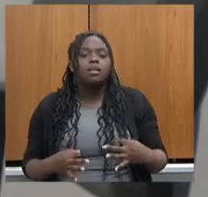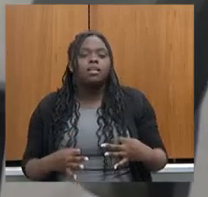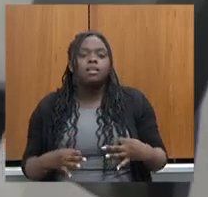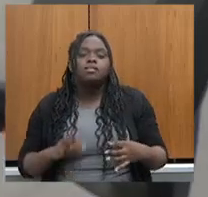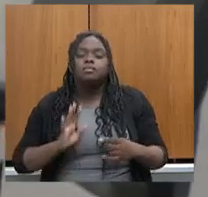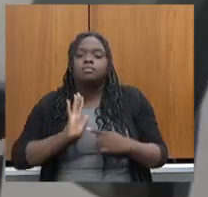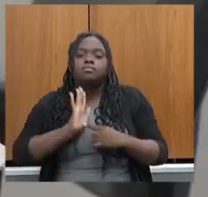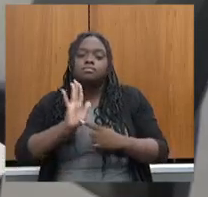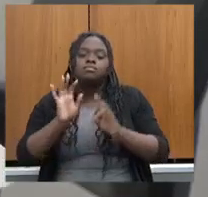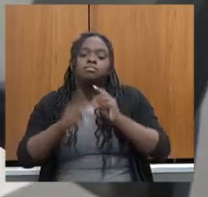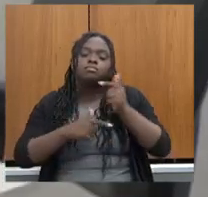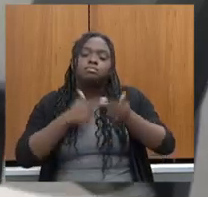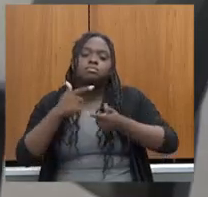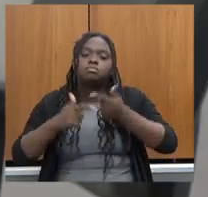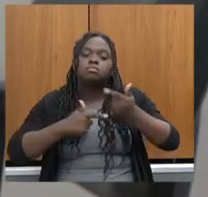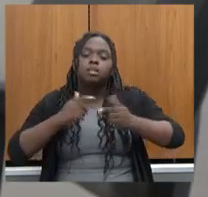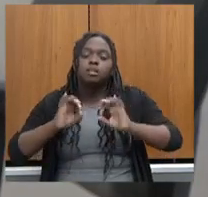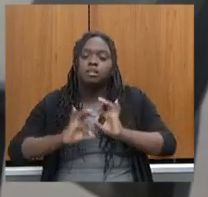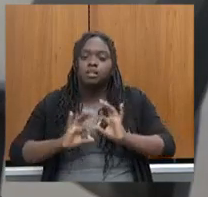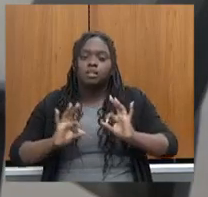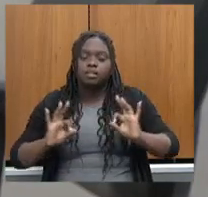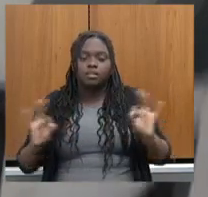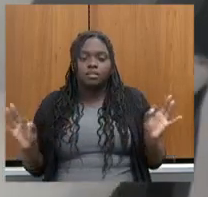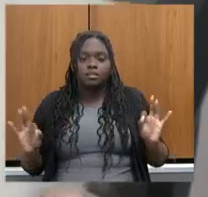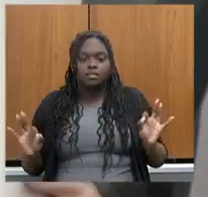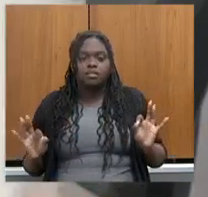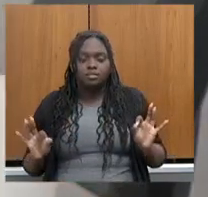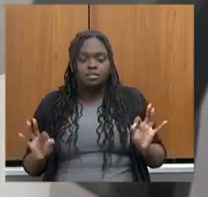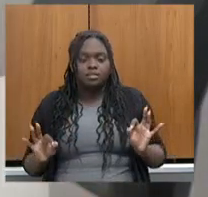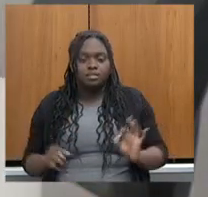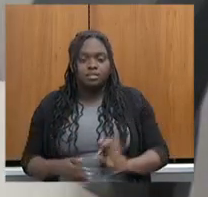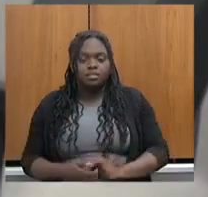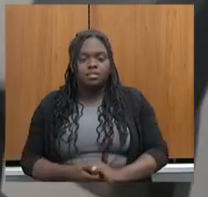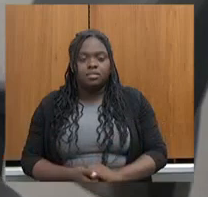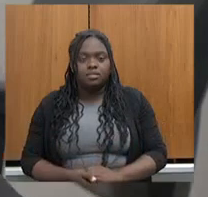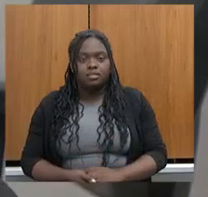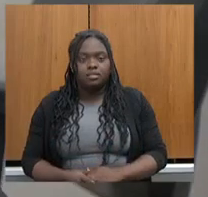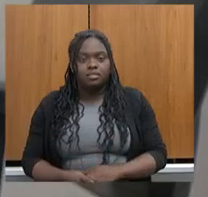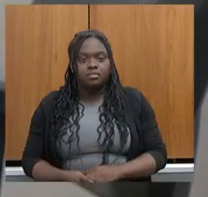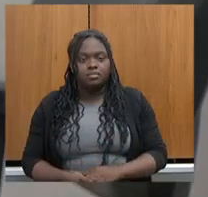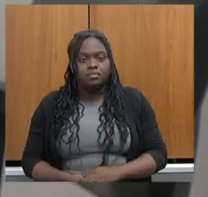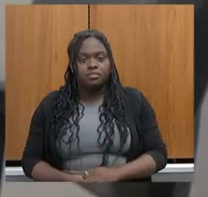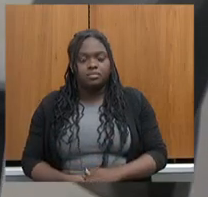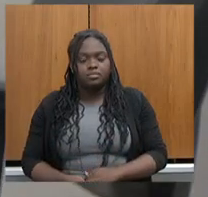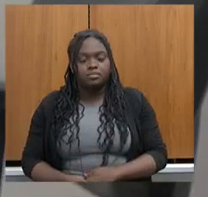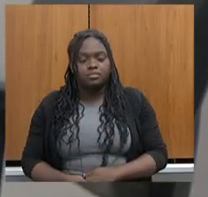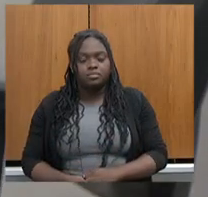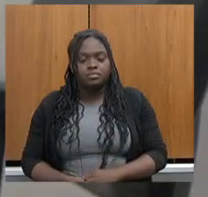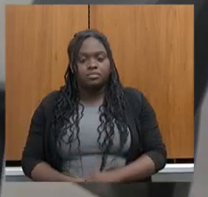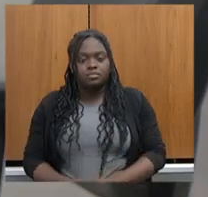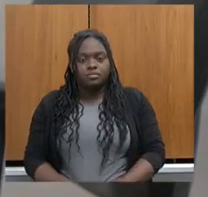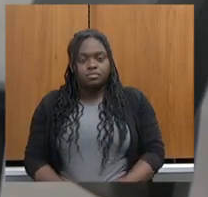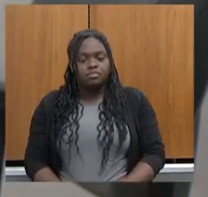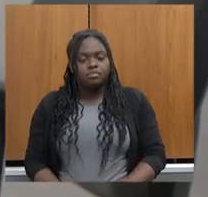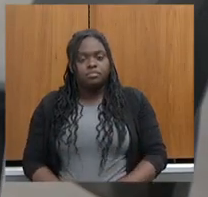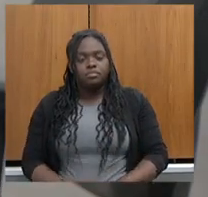apresentou com a sua com a sua